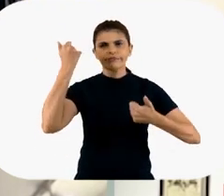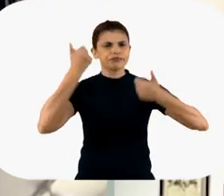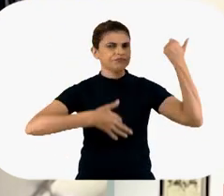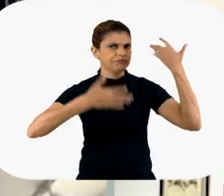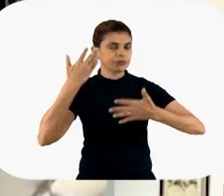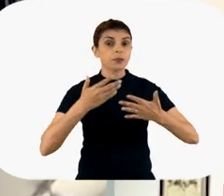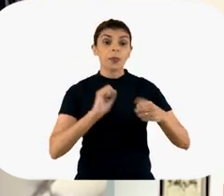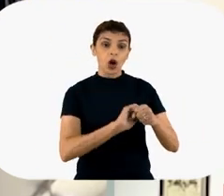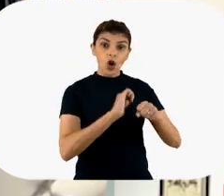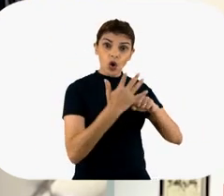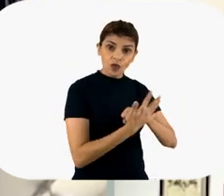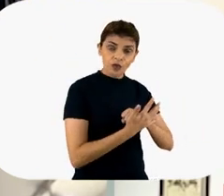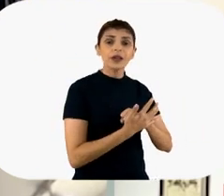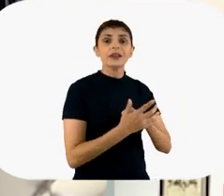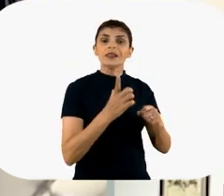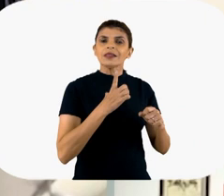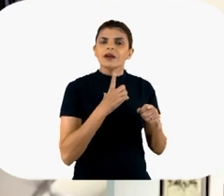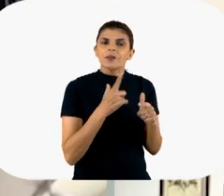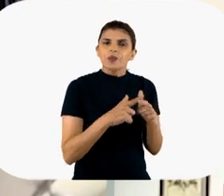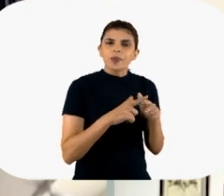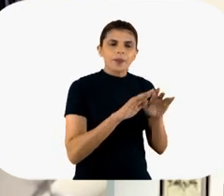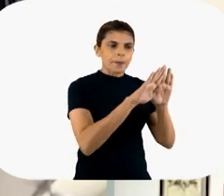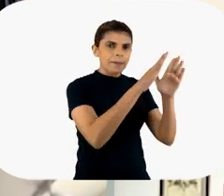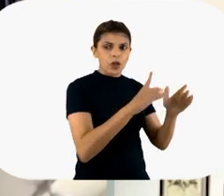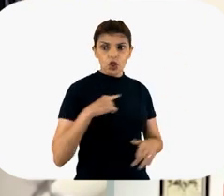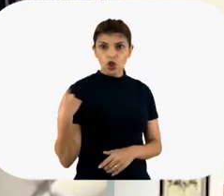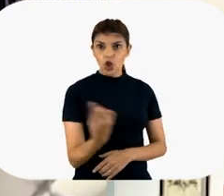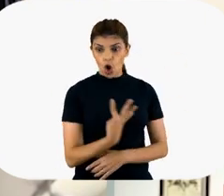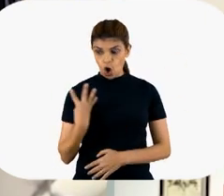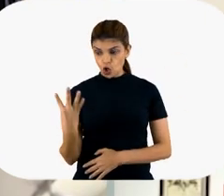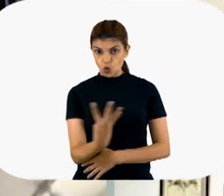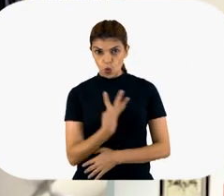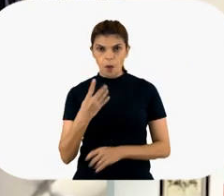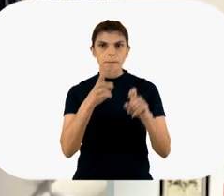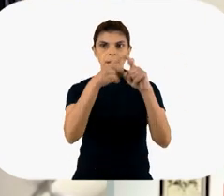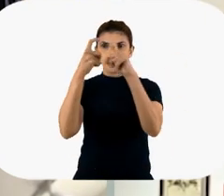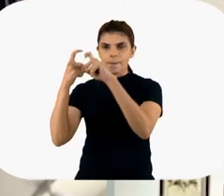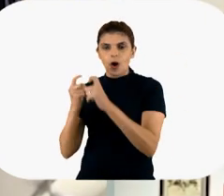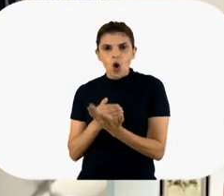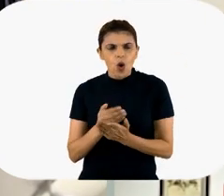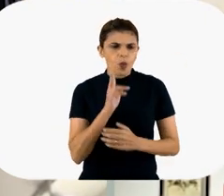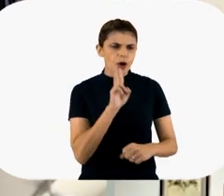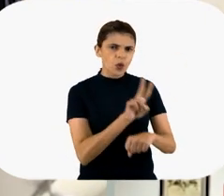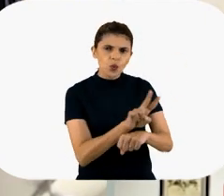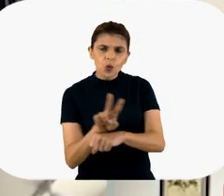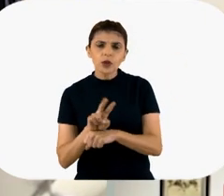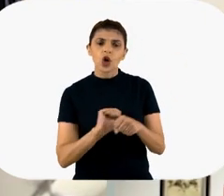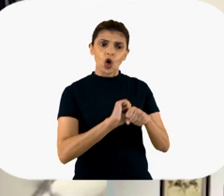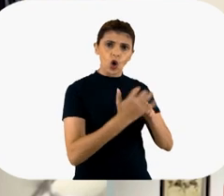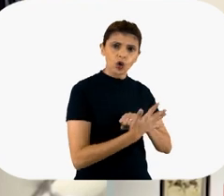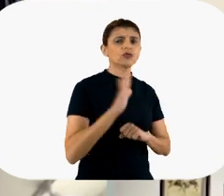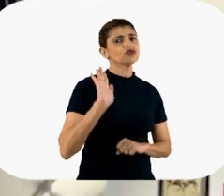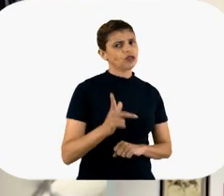né? Afeta pouco a mecânica. Então, todos nós quatro aqui, todo mundo que está começando a cuidar de COVID